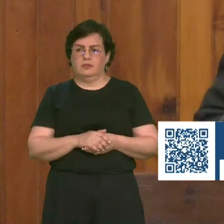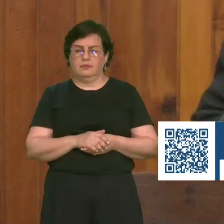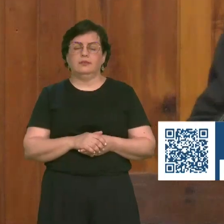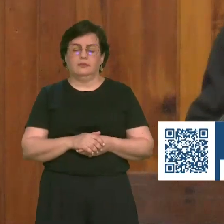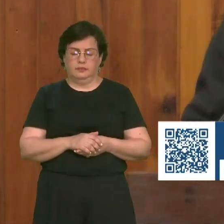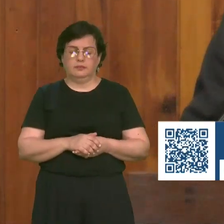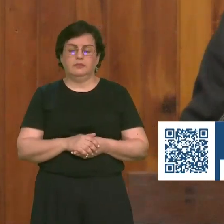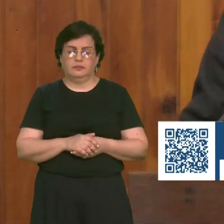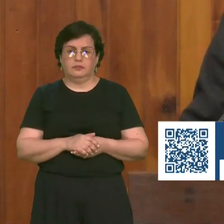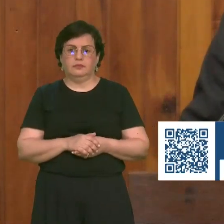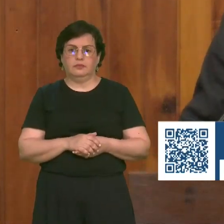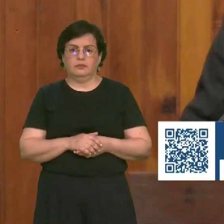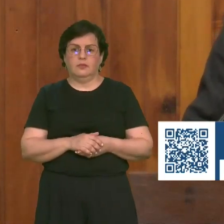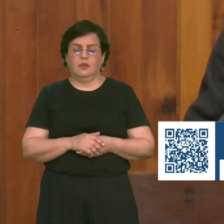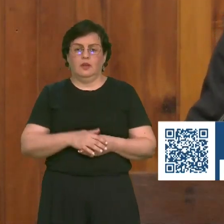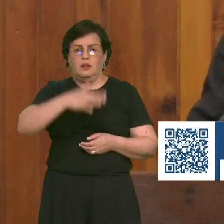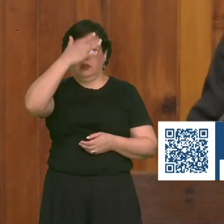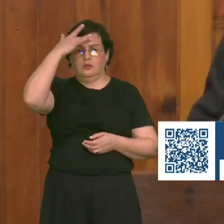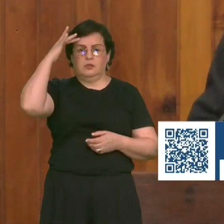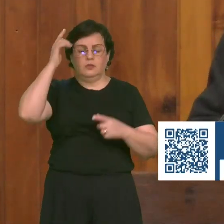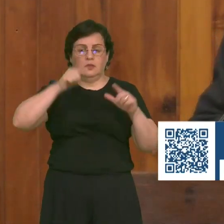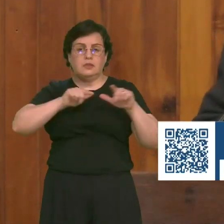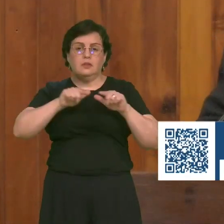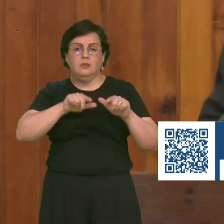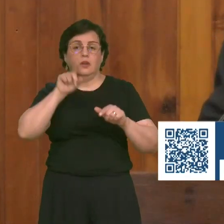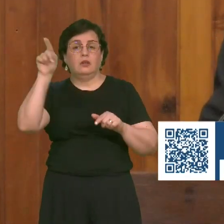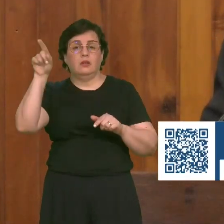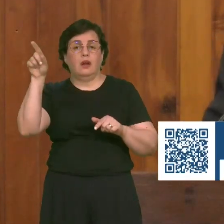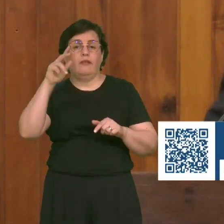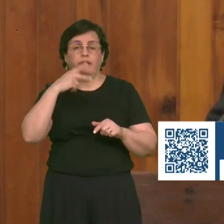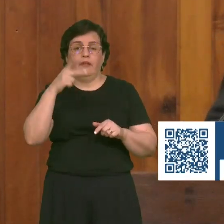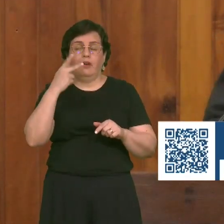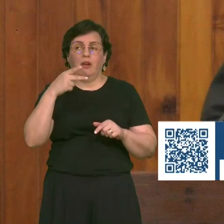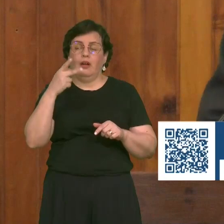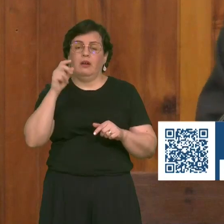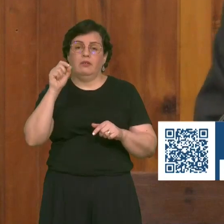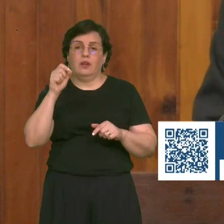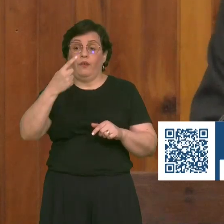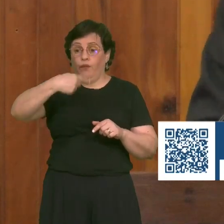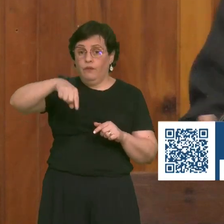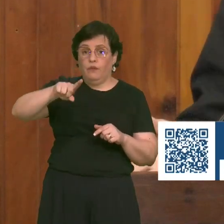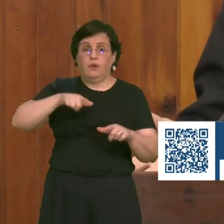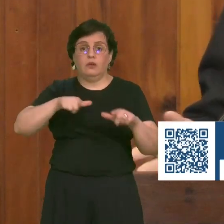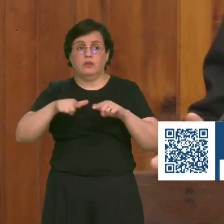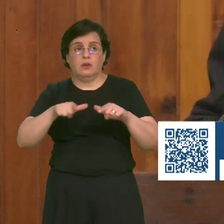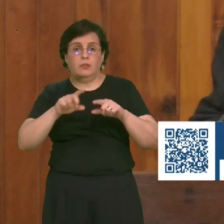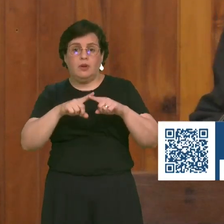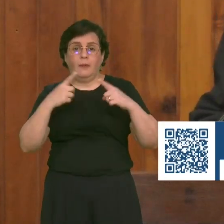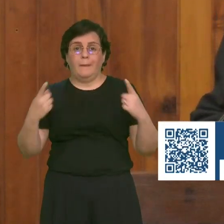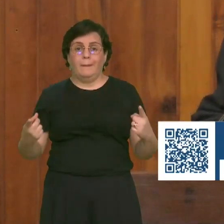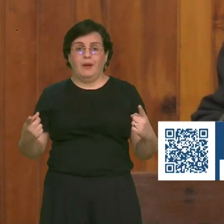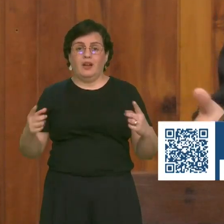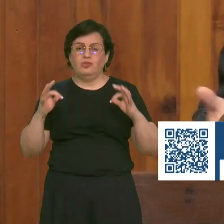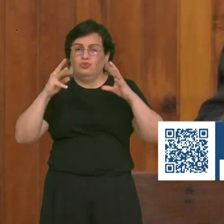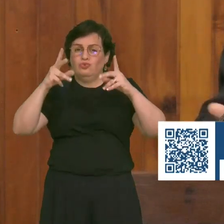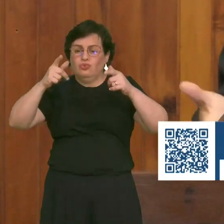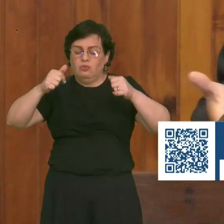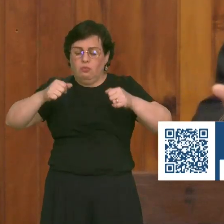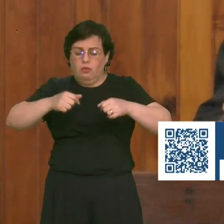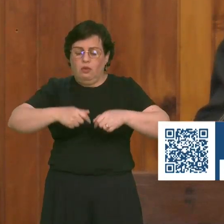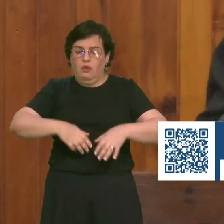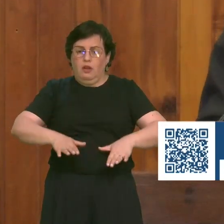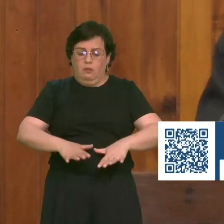recentemente os funcionários chegaram para trabalhar e a unidade toda alagada principalmente